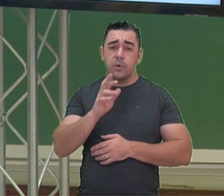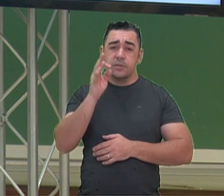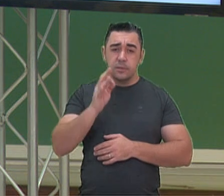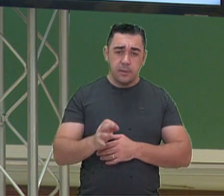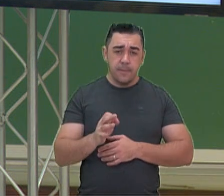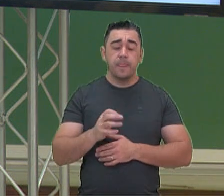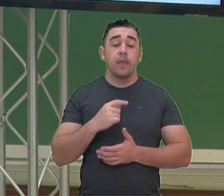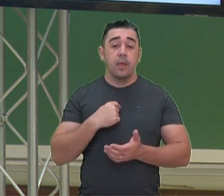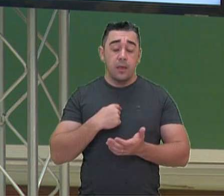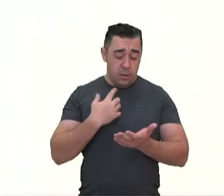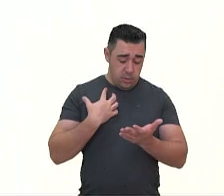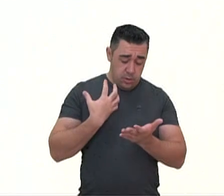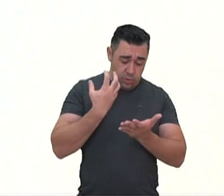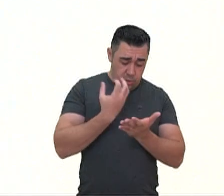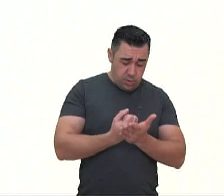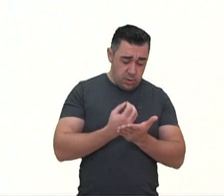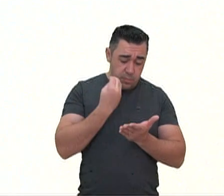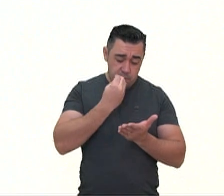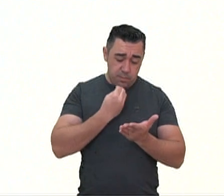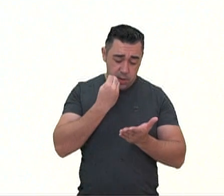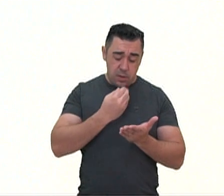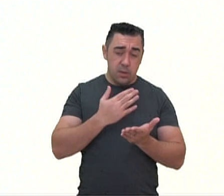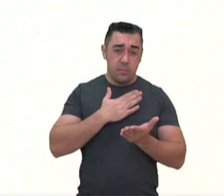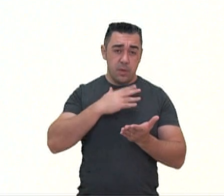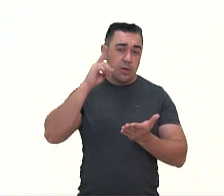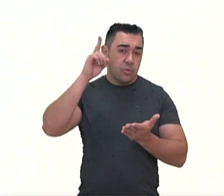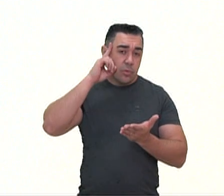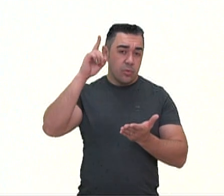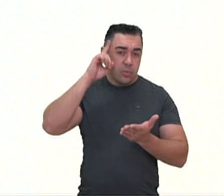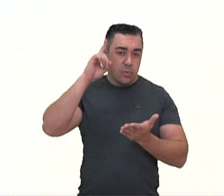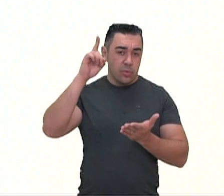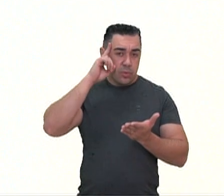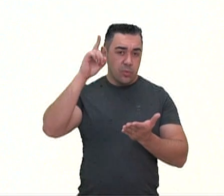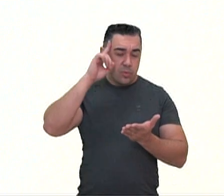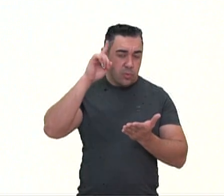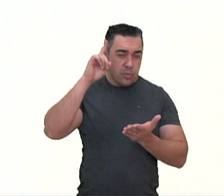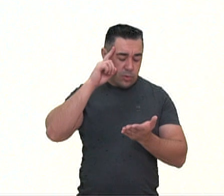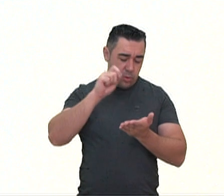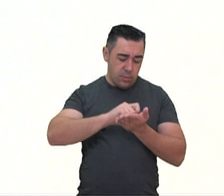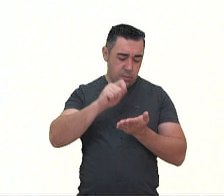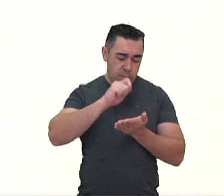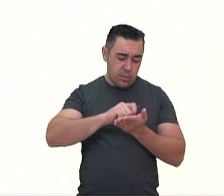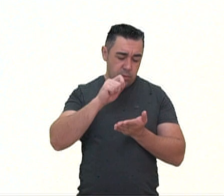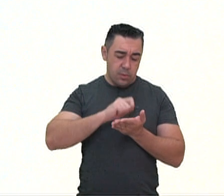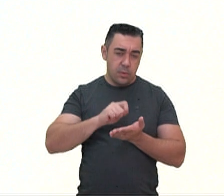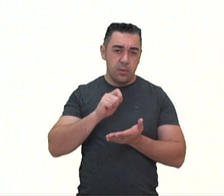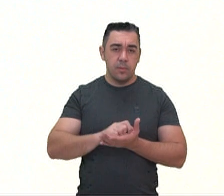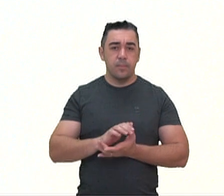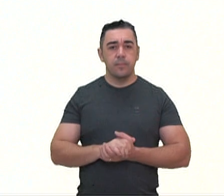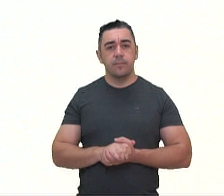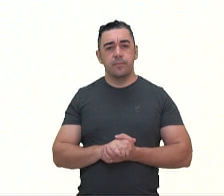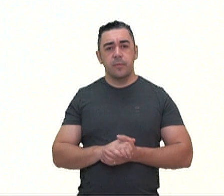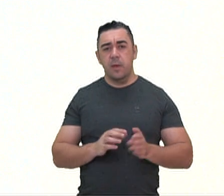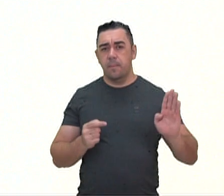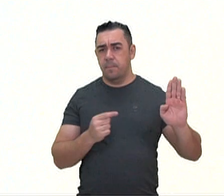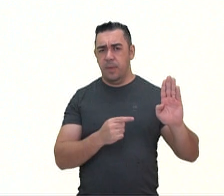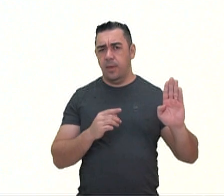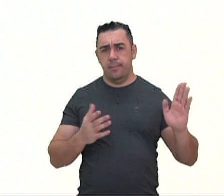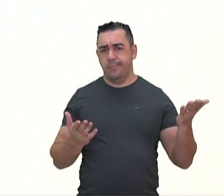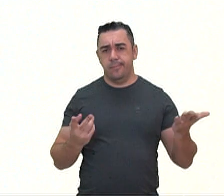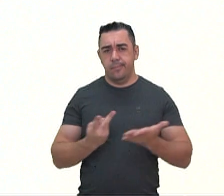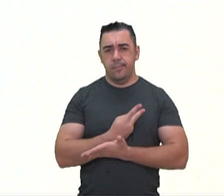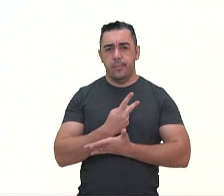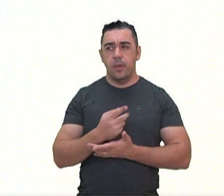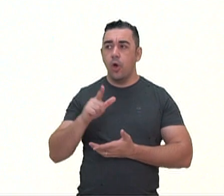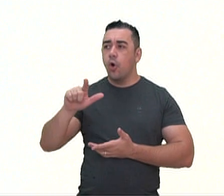Para registrar as experiências cotidianas, situando-as no tempo. Não, professora, a letra B é um absurdo, fala